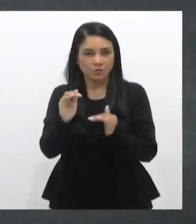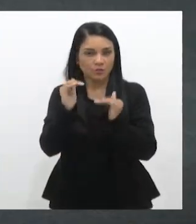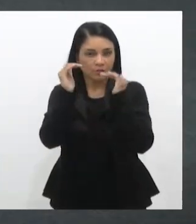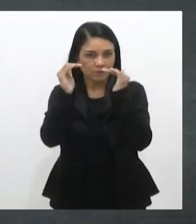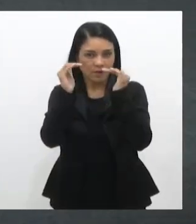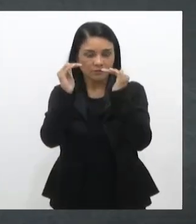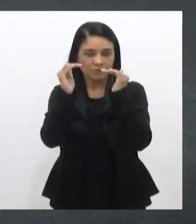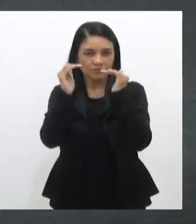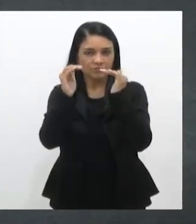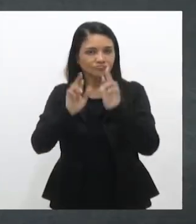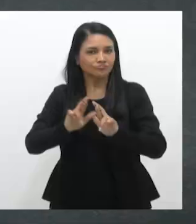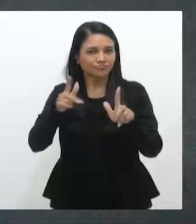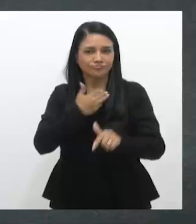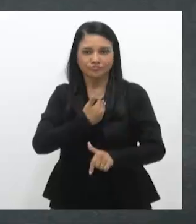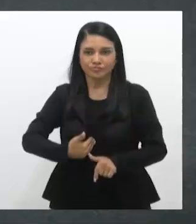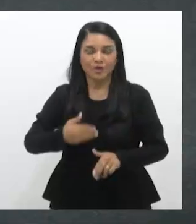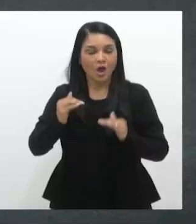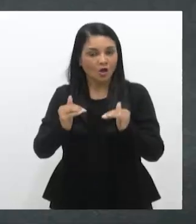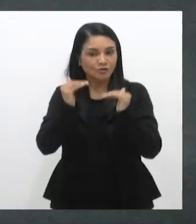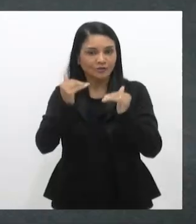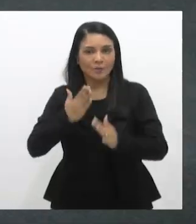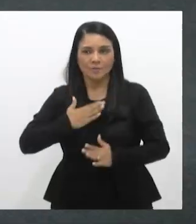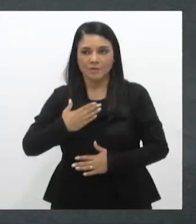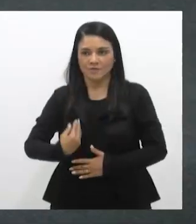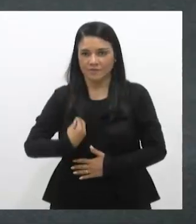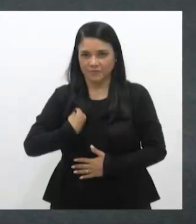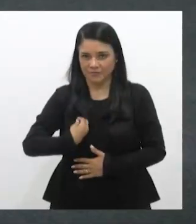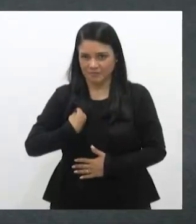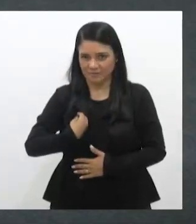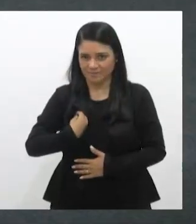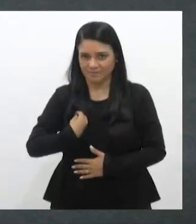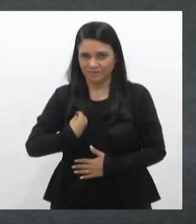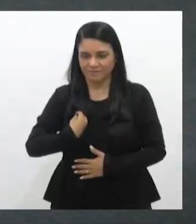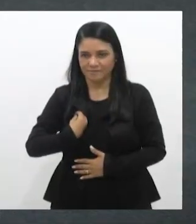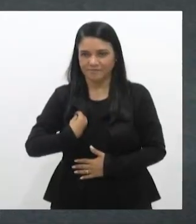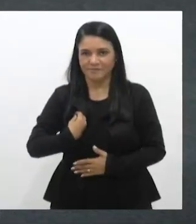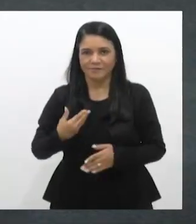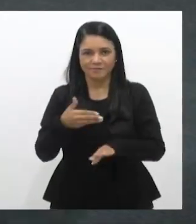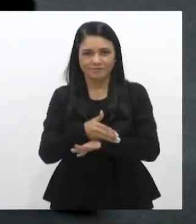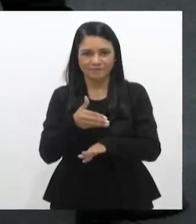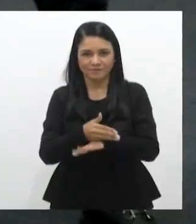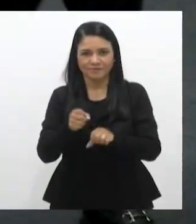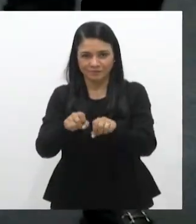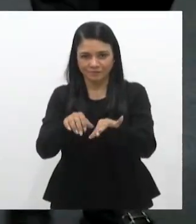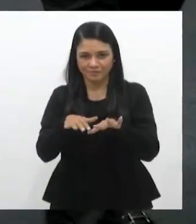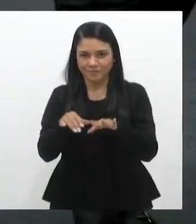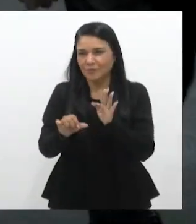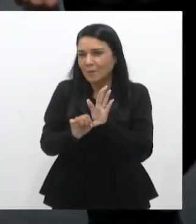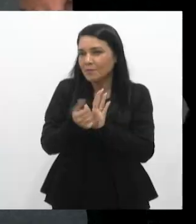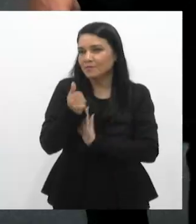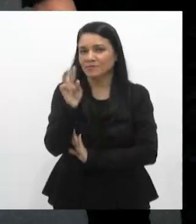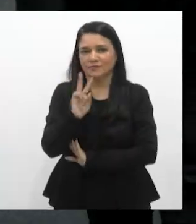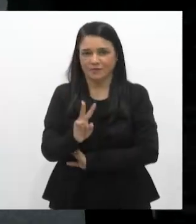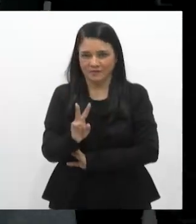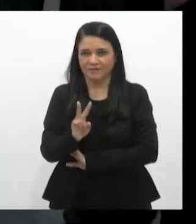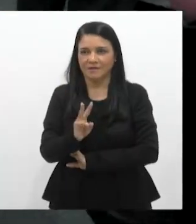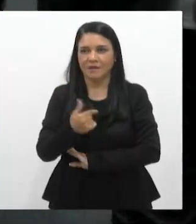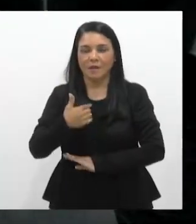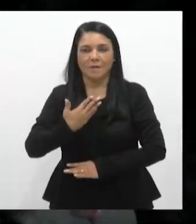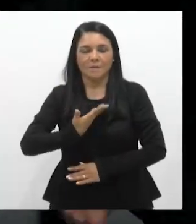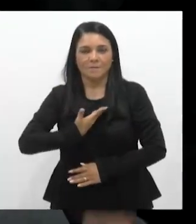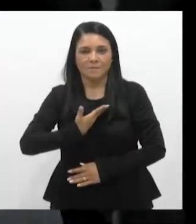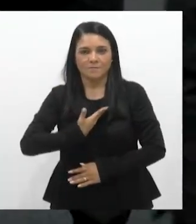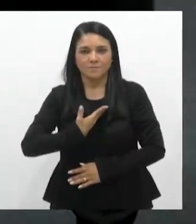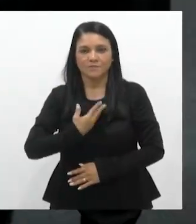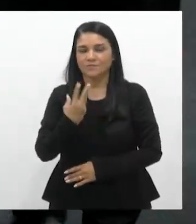são autoridades da minha vida, que estão fazendo presença hoje aqui no plenário pela primeira vez. As